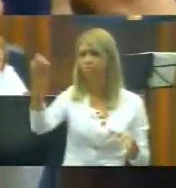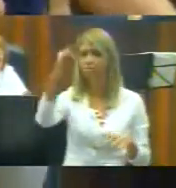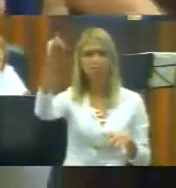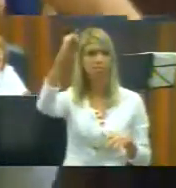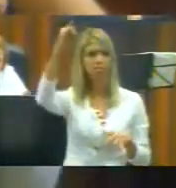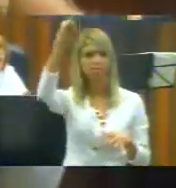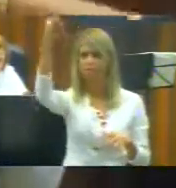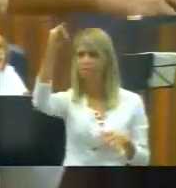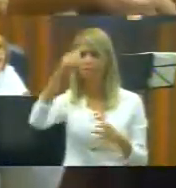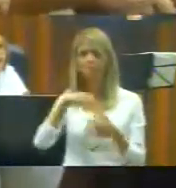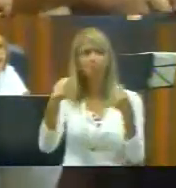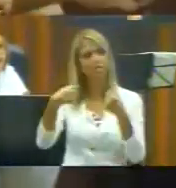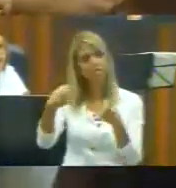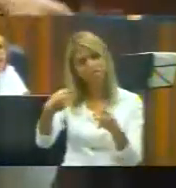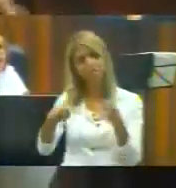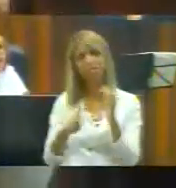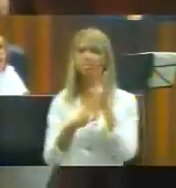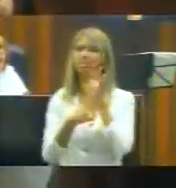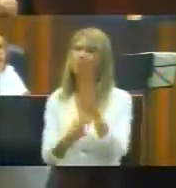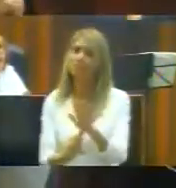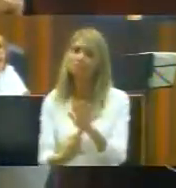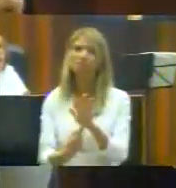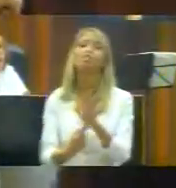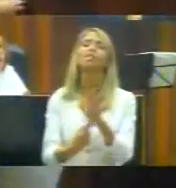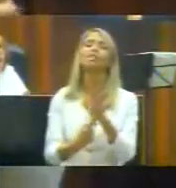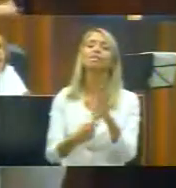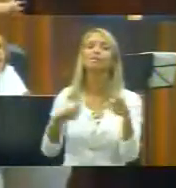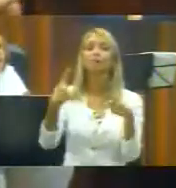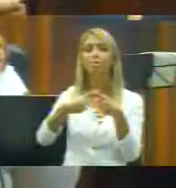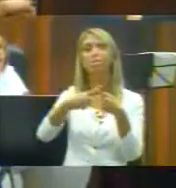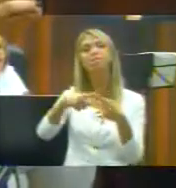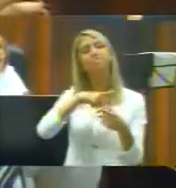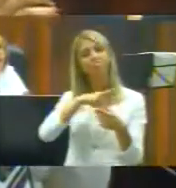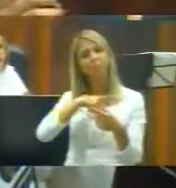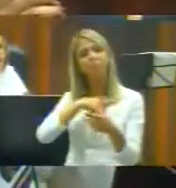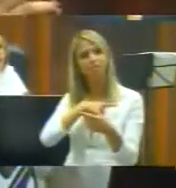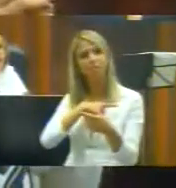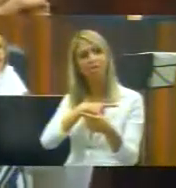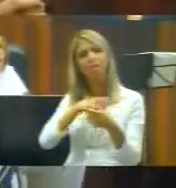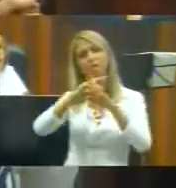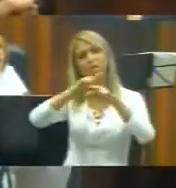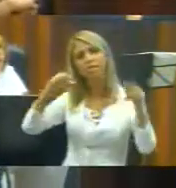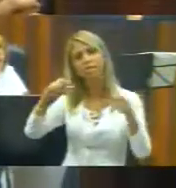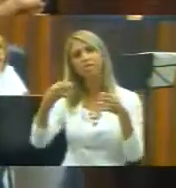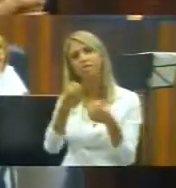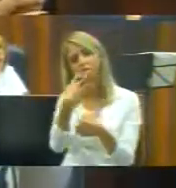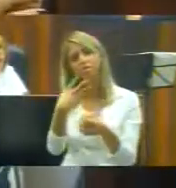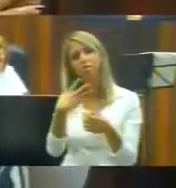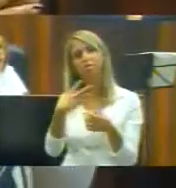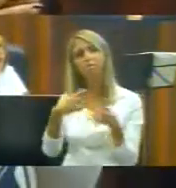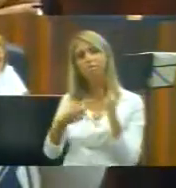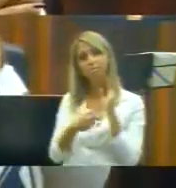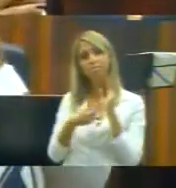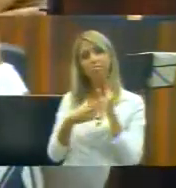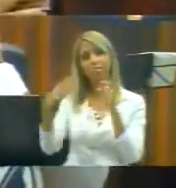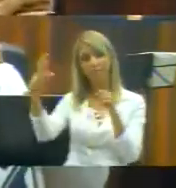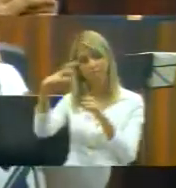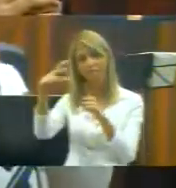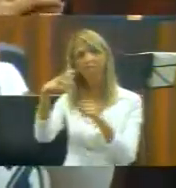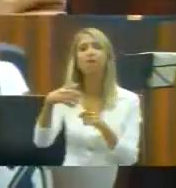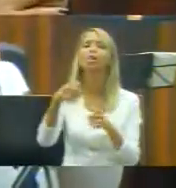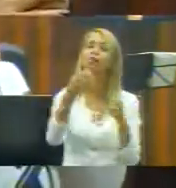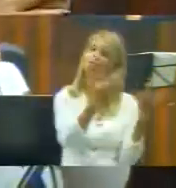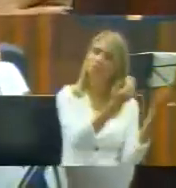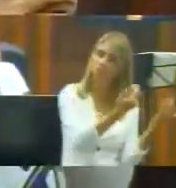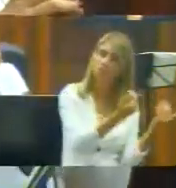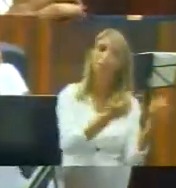importante vir aqui dar uma palavra direcionada aos nossos jovens parlamentares. Mas eu quero primeiro direcionar